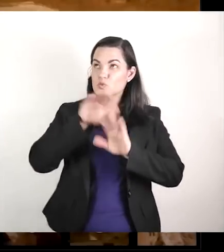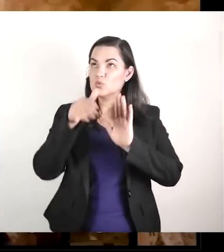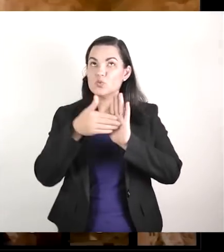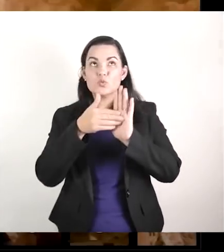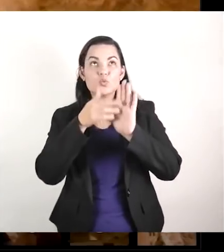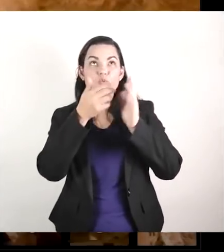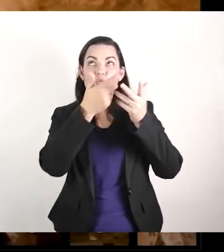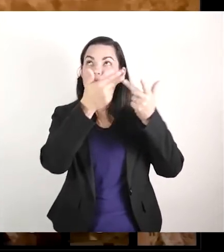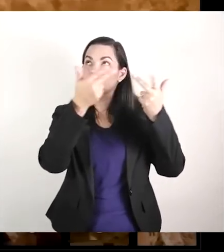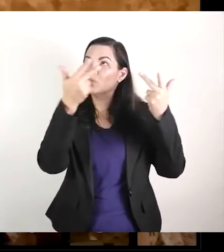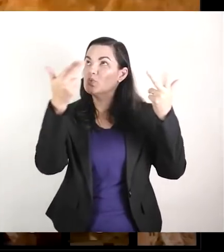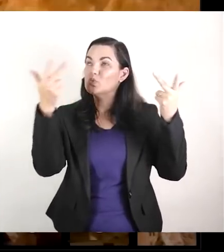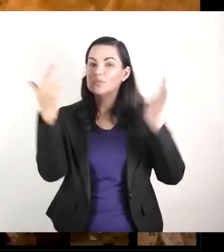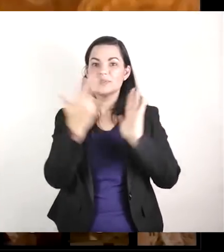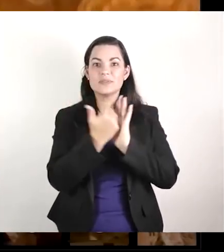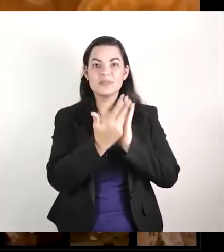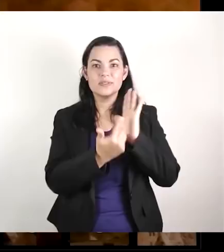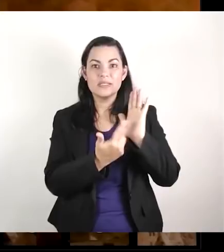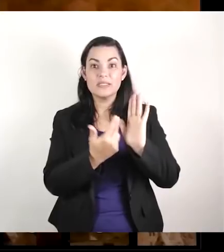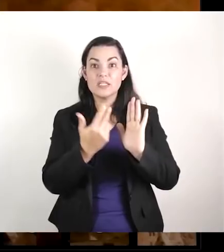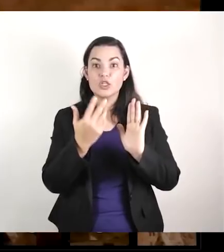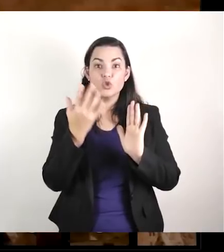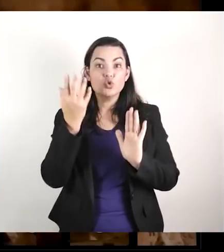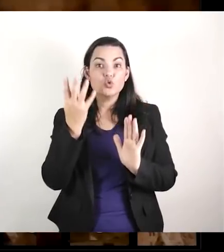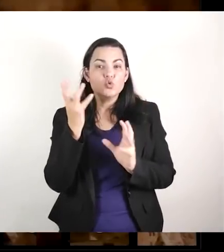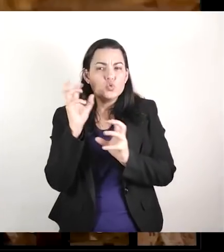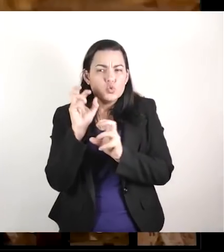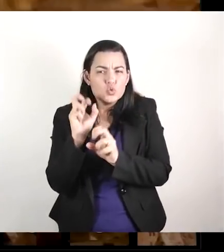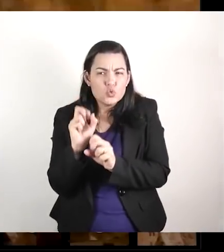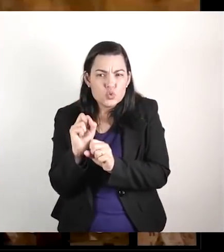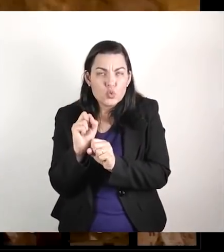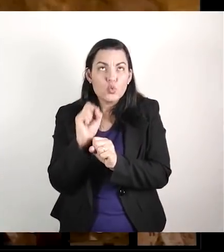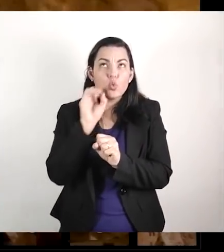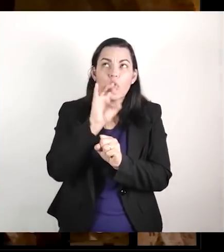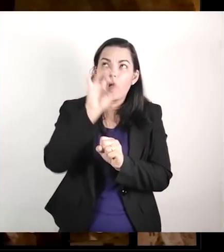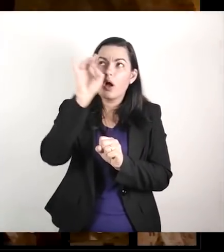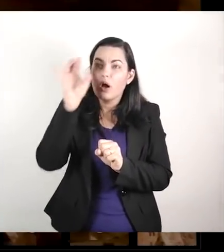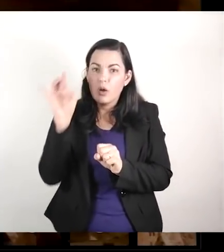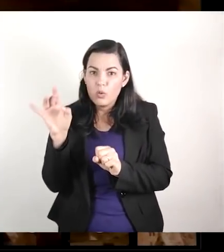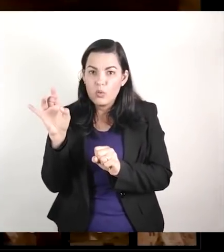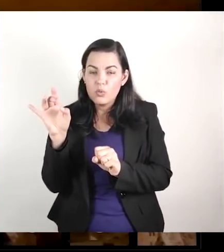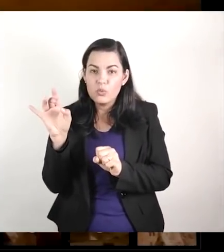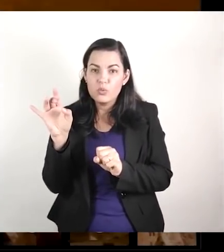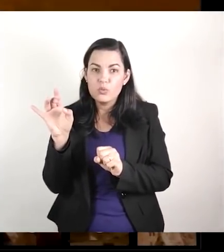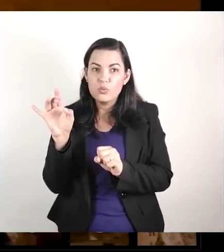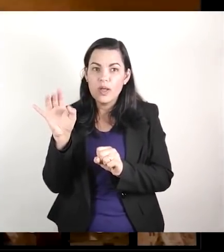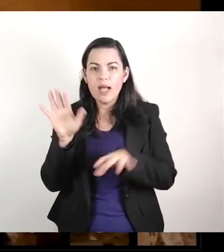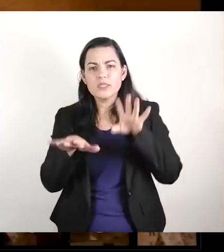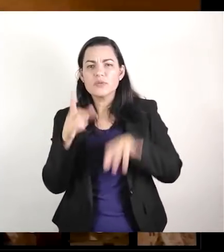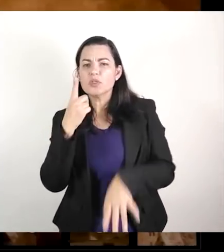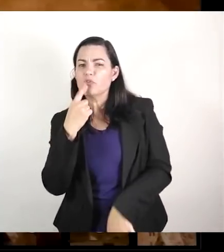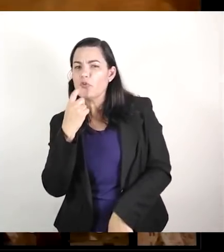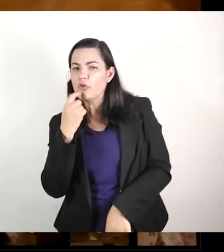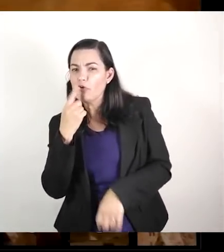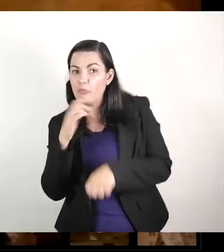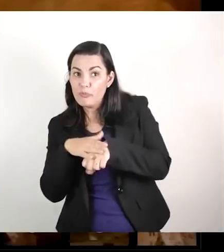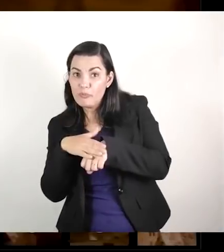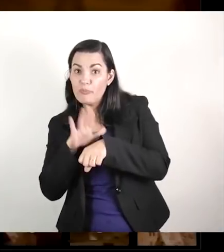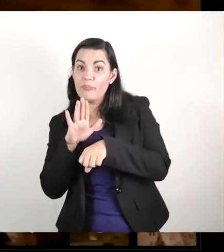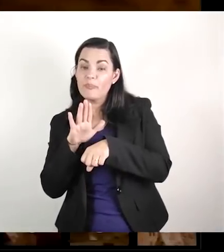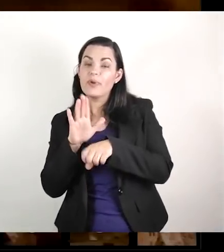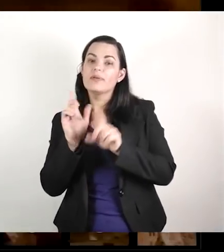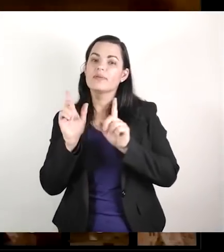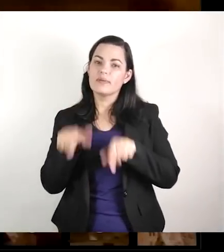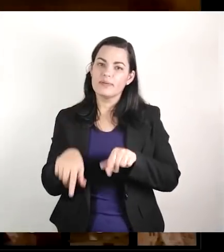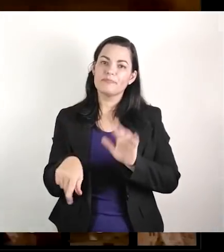Todas essas marcas que aparecem aí mais escuras em alguns locais e mais avermelhadas